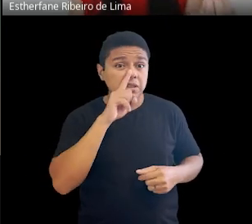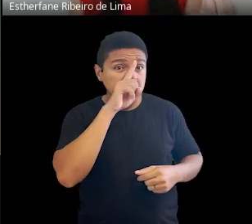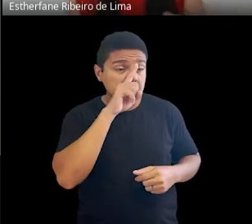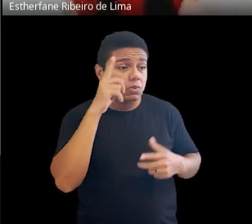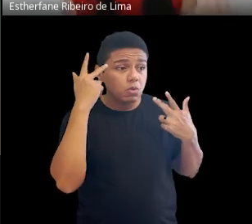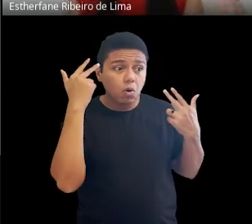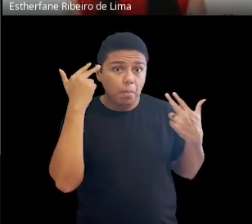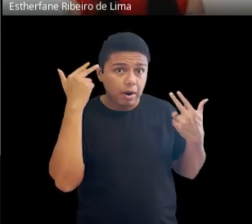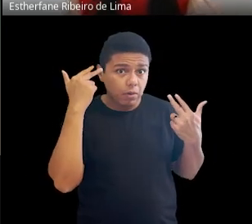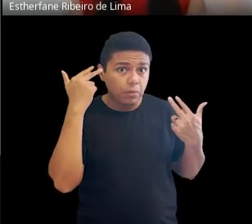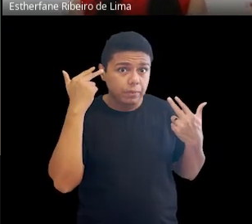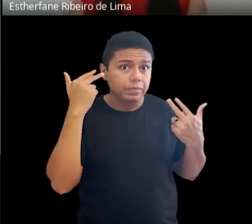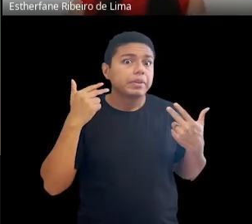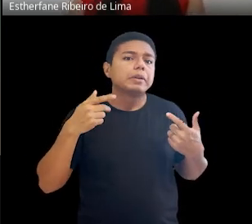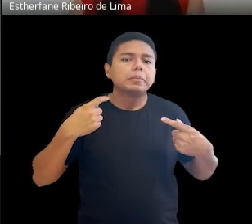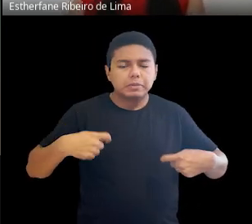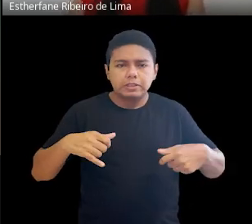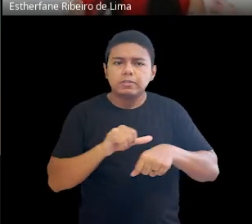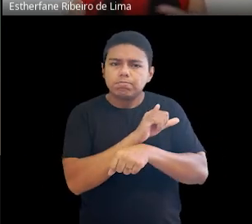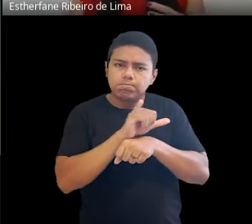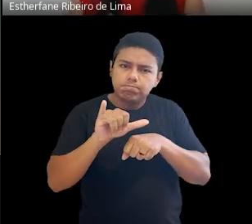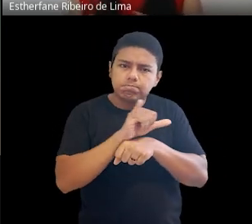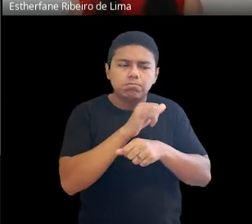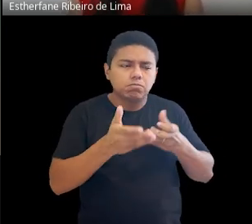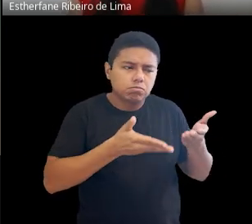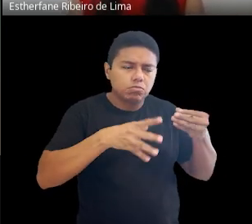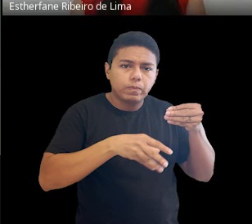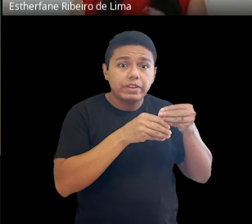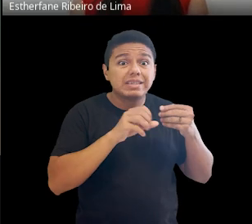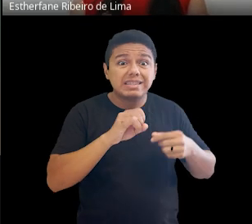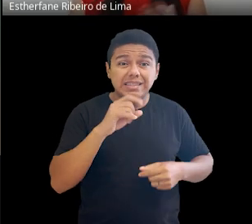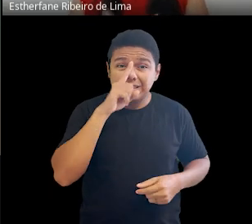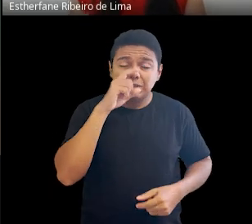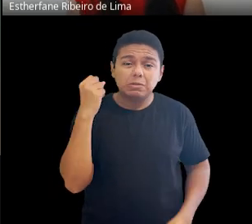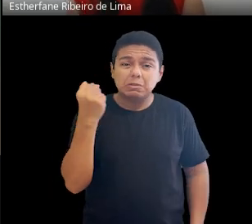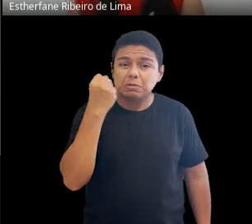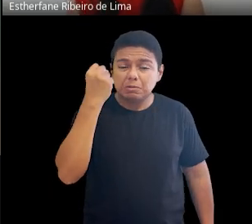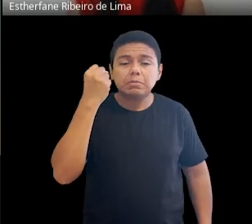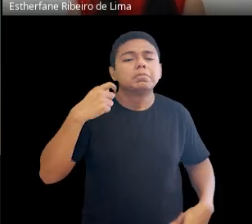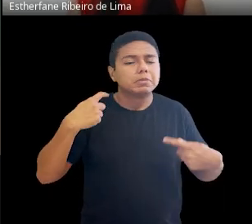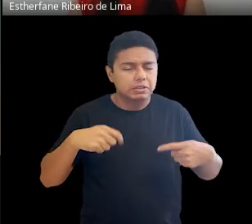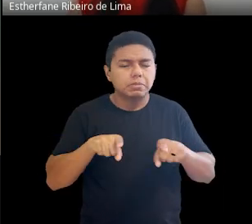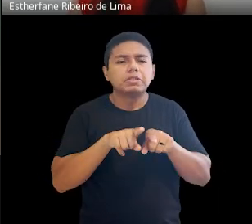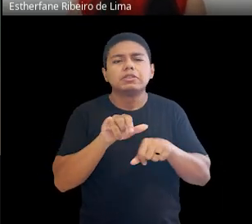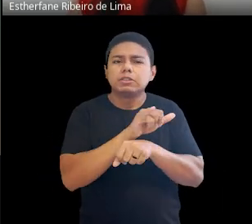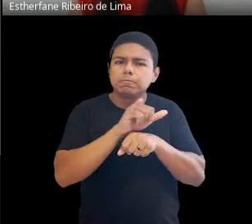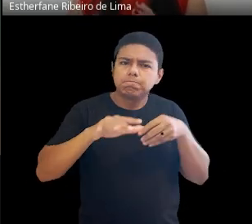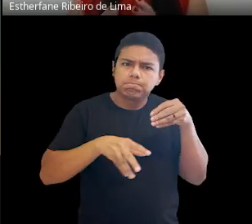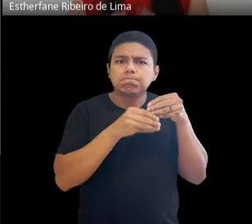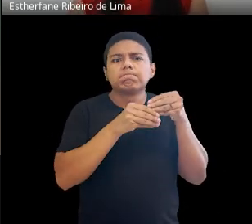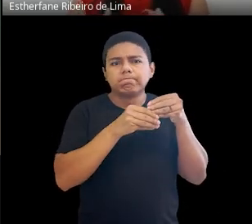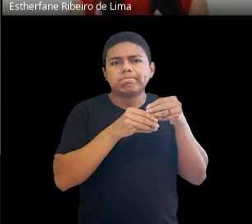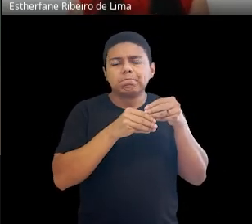risco habitual, teremos que ter planos de cuidados complementares. E se for de alto risco, também planos de cuidados complementares a respeito